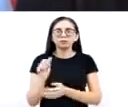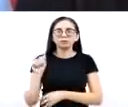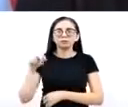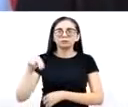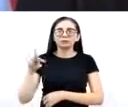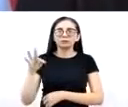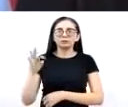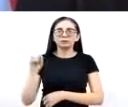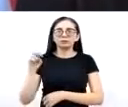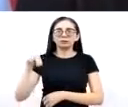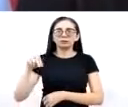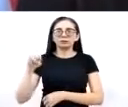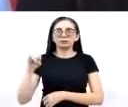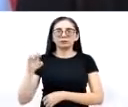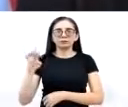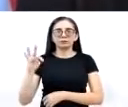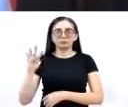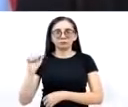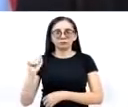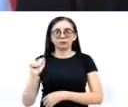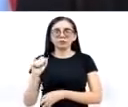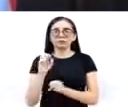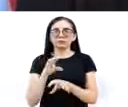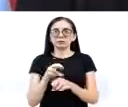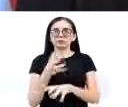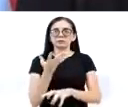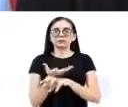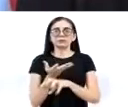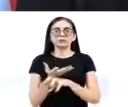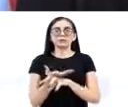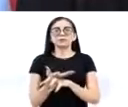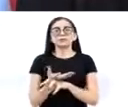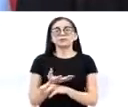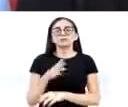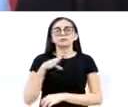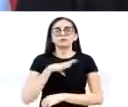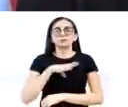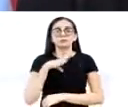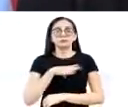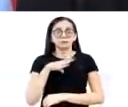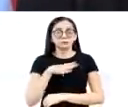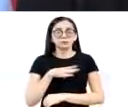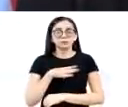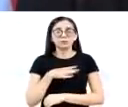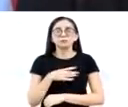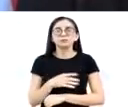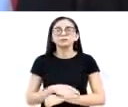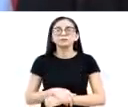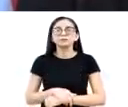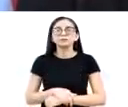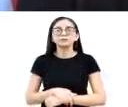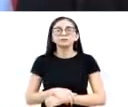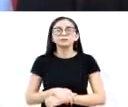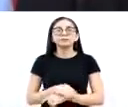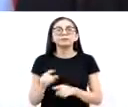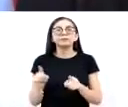na escola Antonieta Castelo, ministrando a disciplina Língua